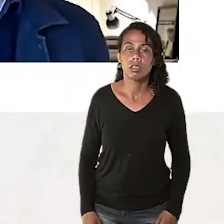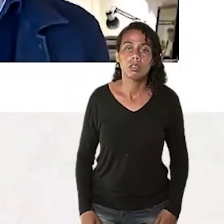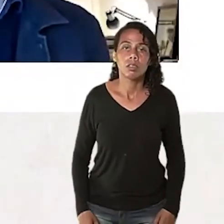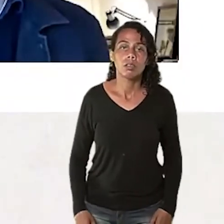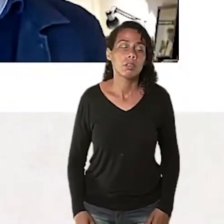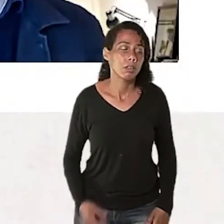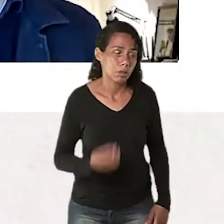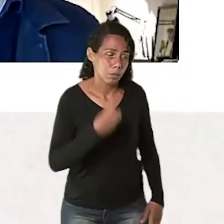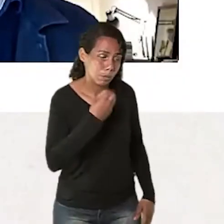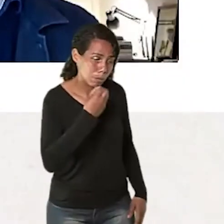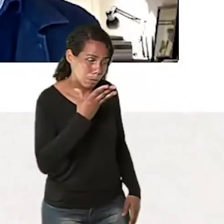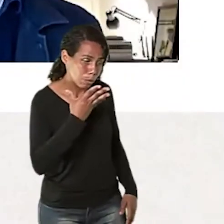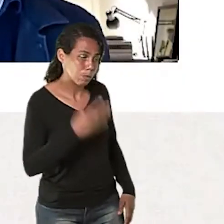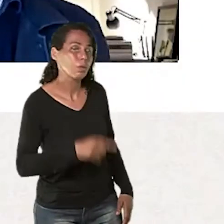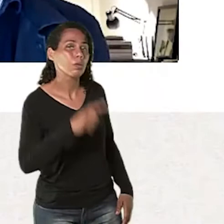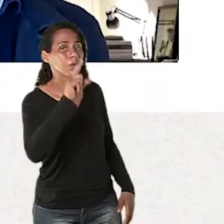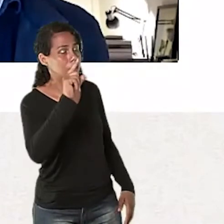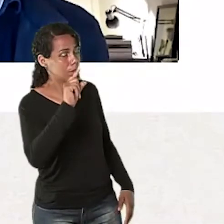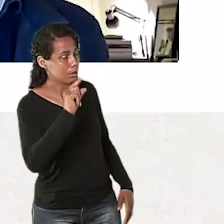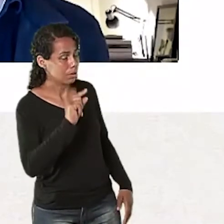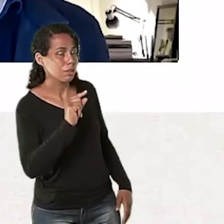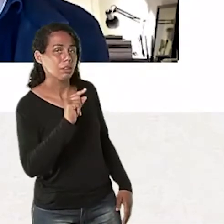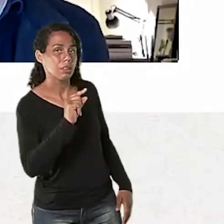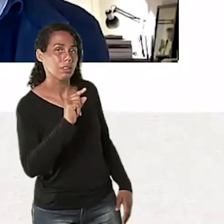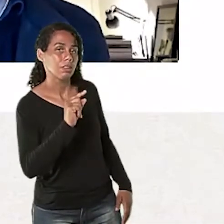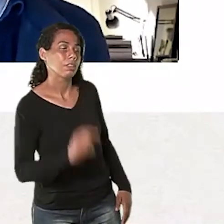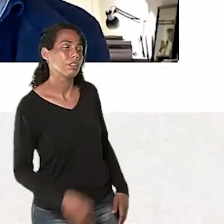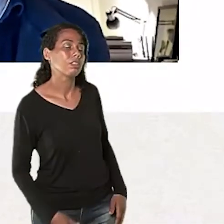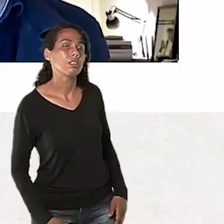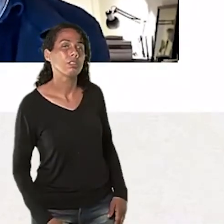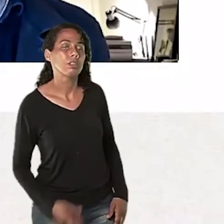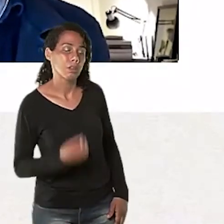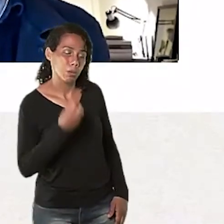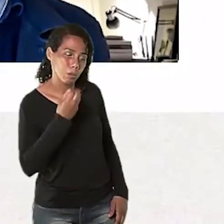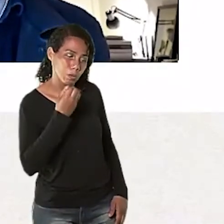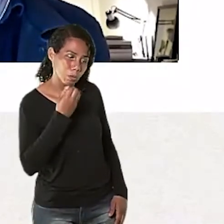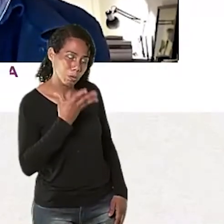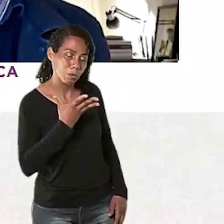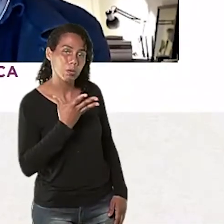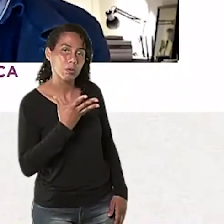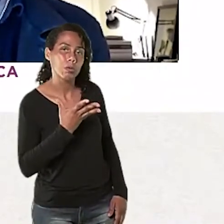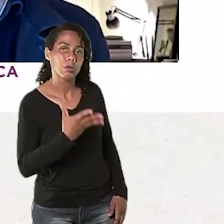É muito boa essa notícia. Há também um projeto de lei do Paulo Ramos. Associação Brasileira de Imprensa.